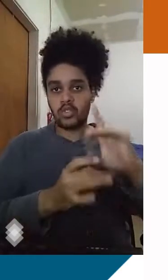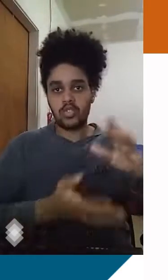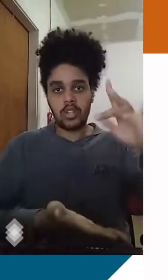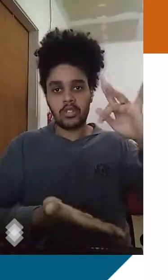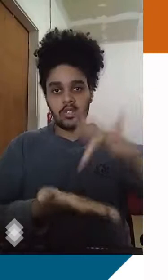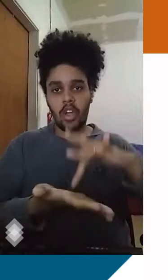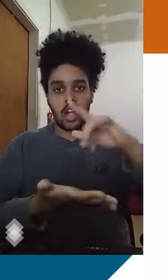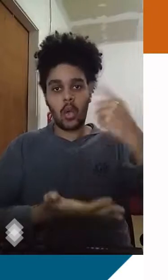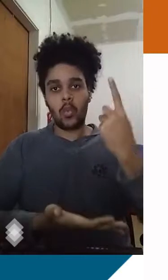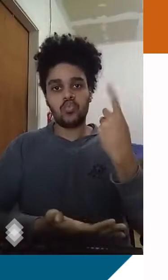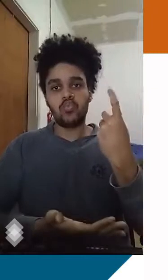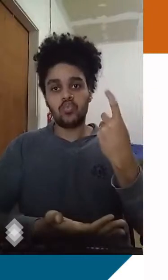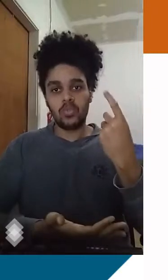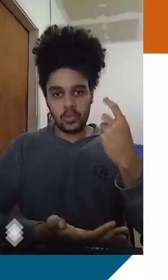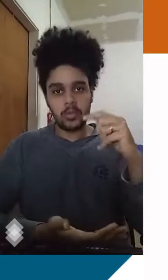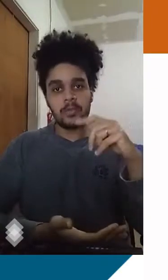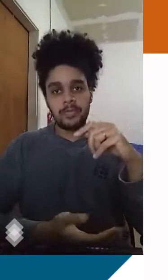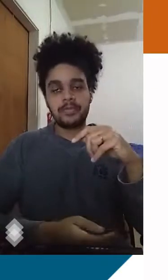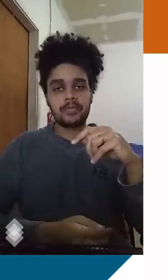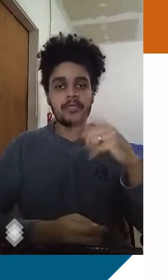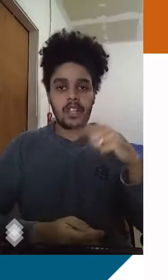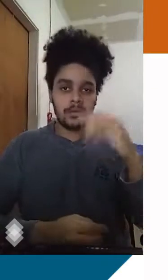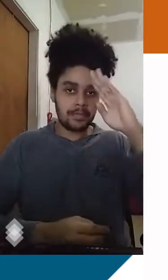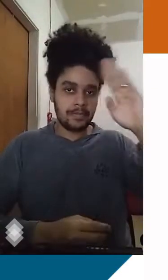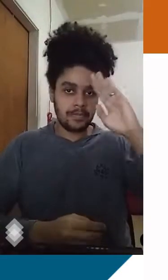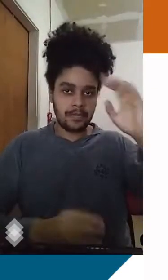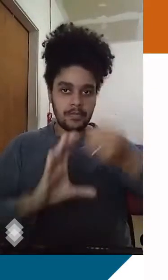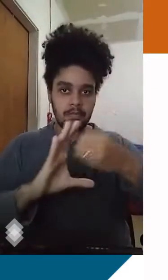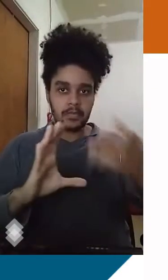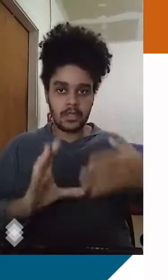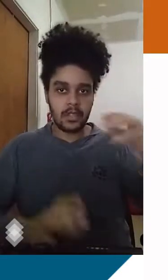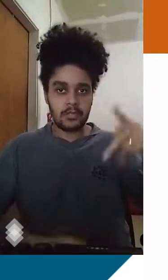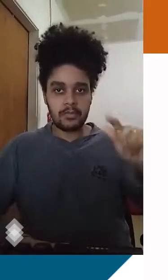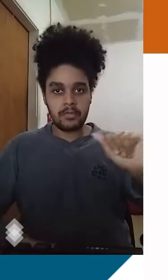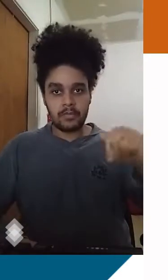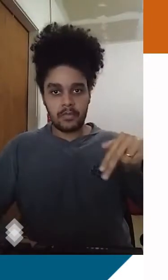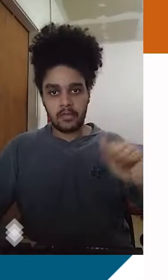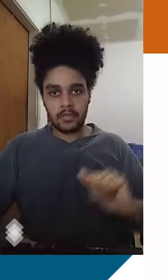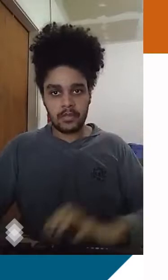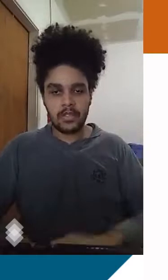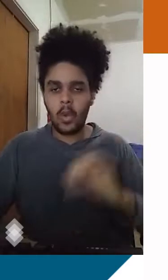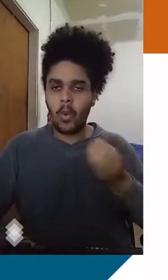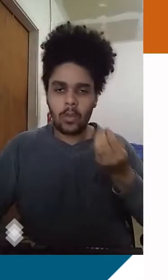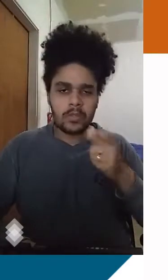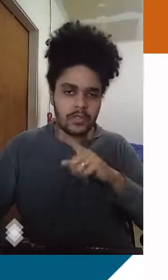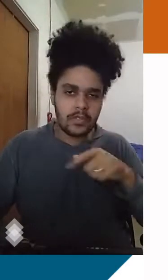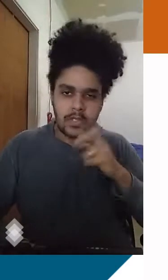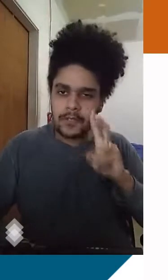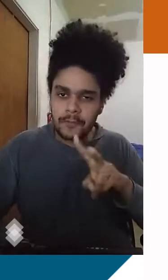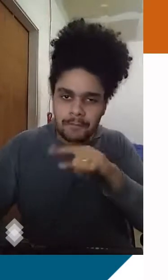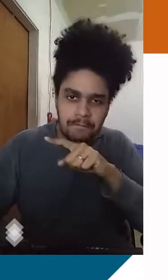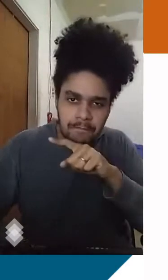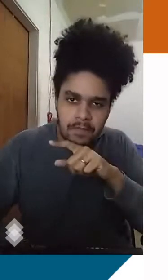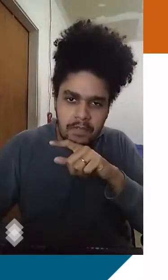em um único ponto. Essa é a principal característica dessa projeção, que é a projeção plana. Como